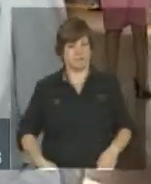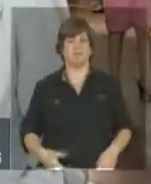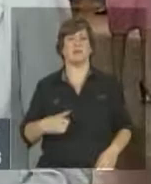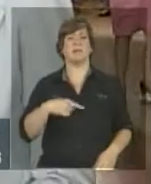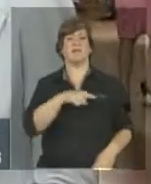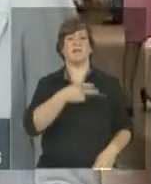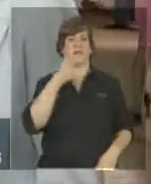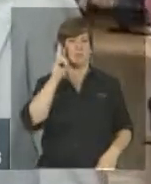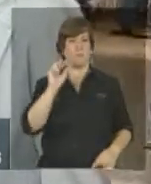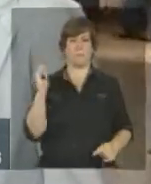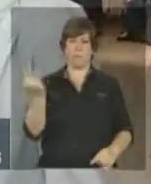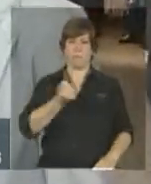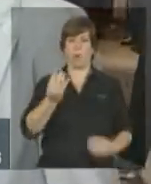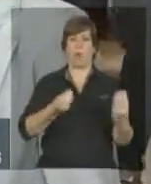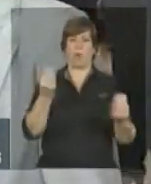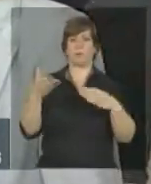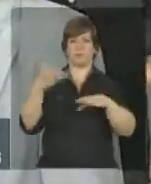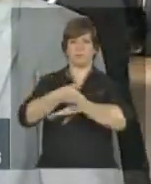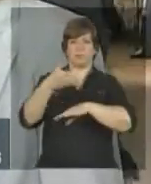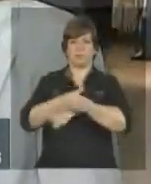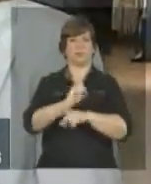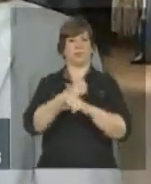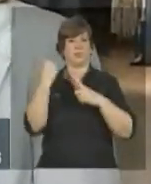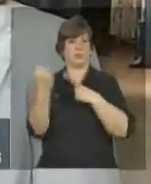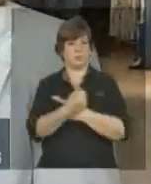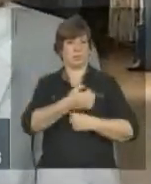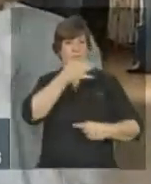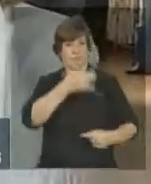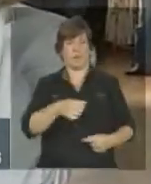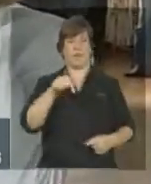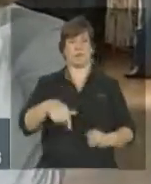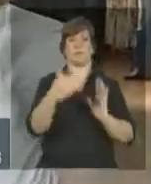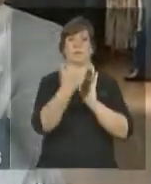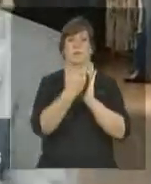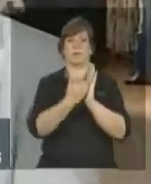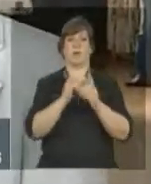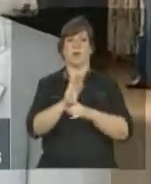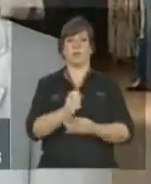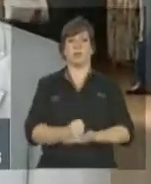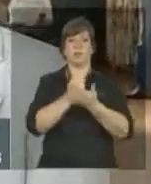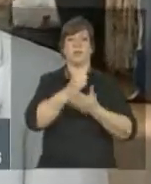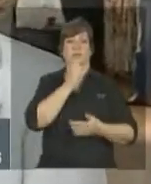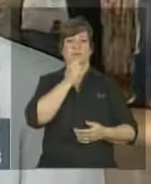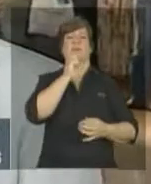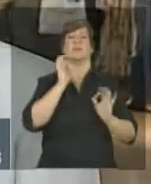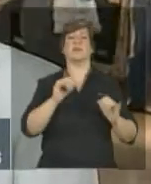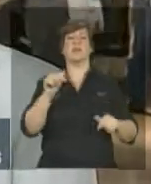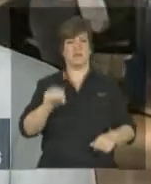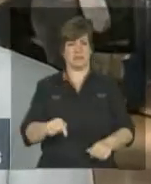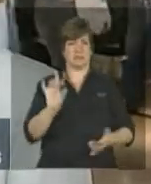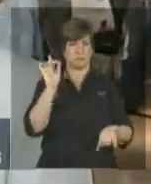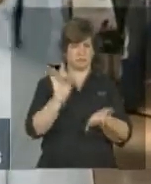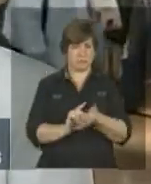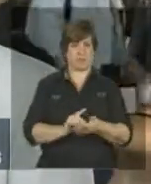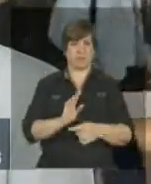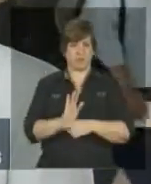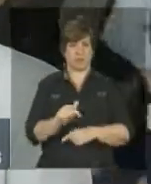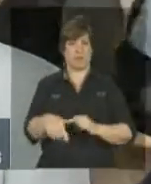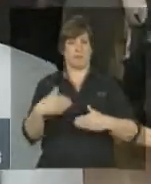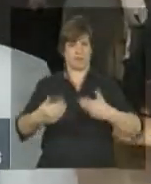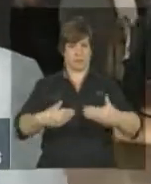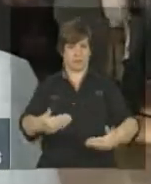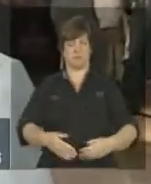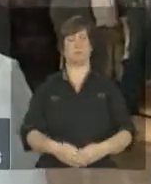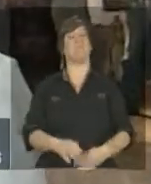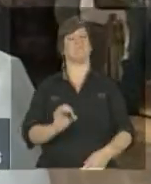a senhora falou da importância da participação da sociedade civil nesse programa de proteção às vítimas. Isso legitima ainda mais o